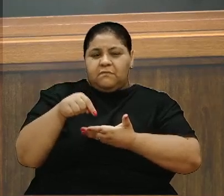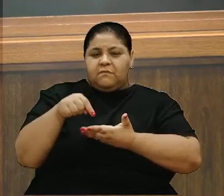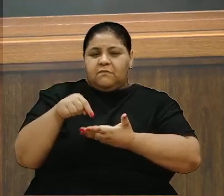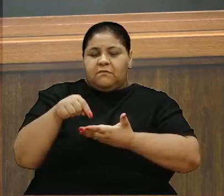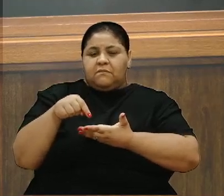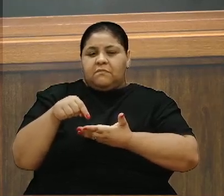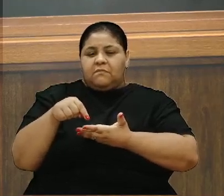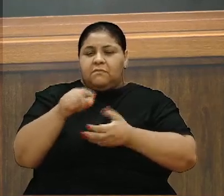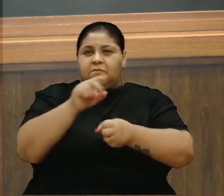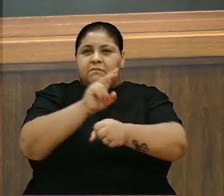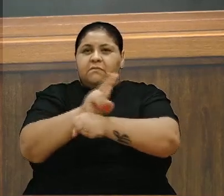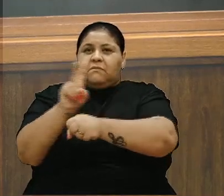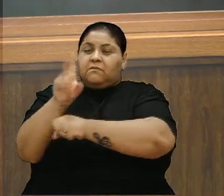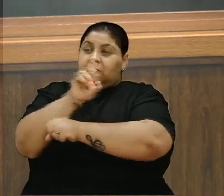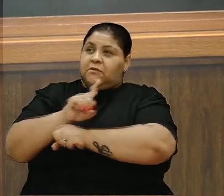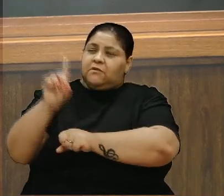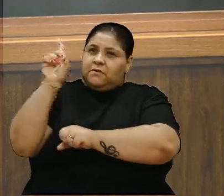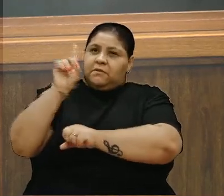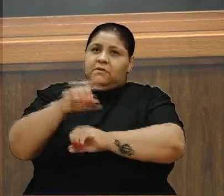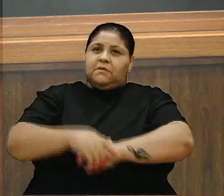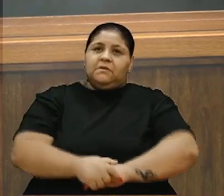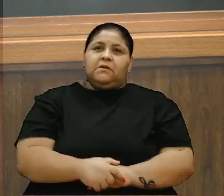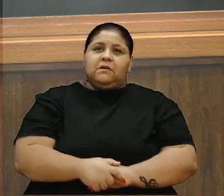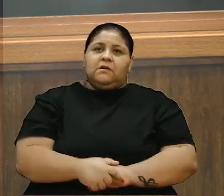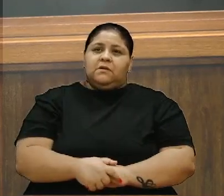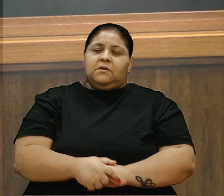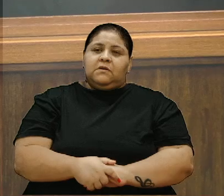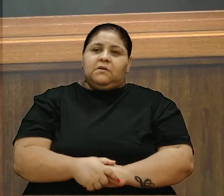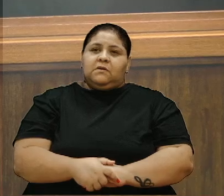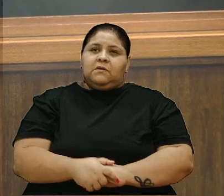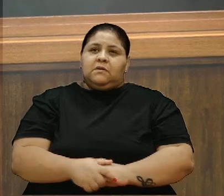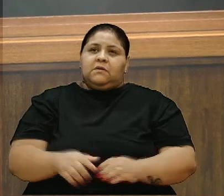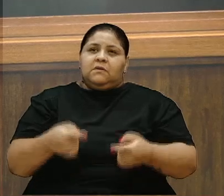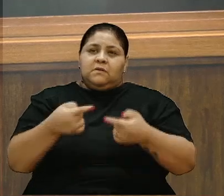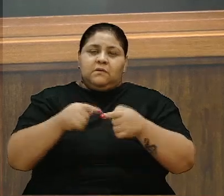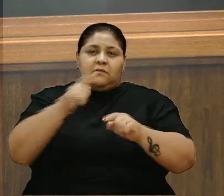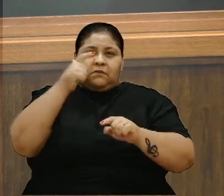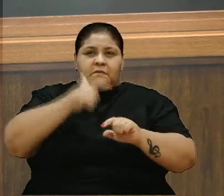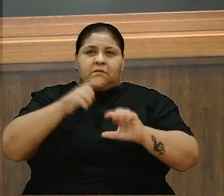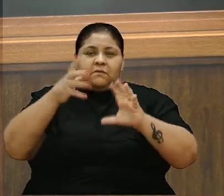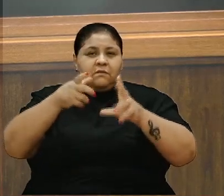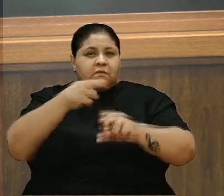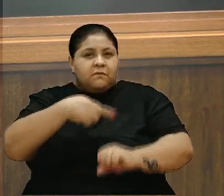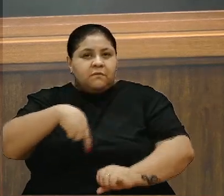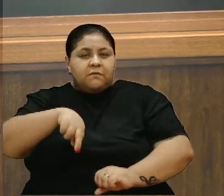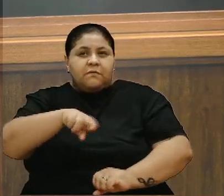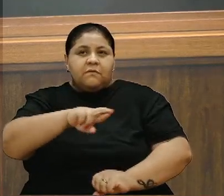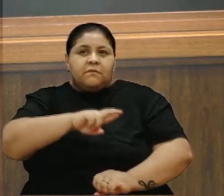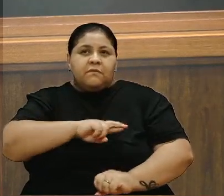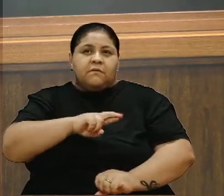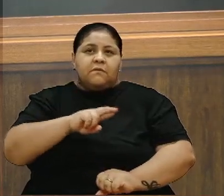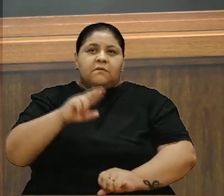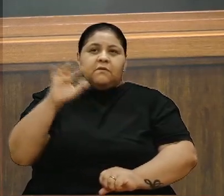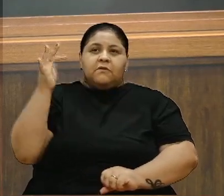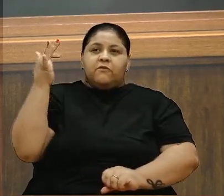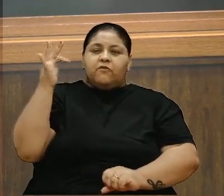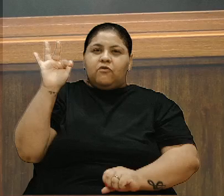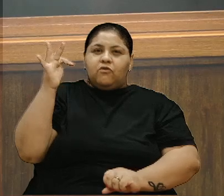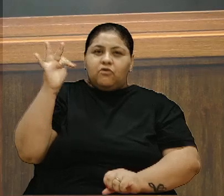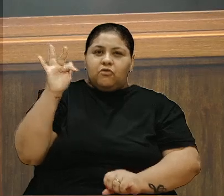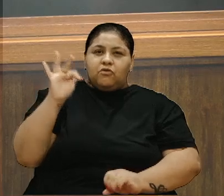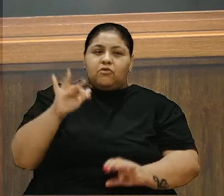Sob a proteção de Deus. Mas eu acho que todas as religiões, todas as questões filosóficas,